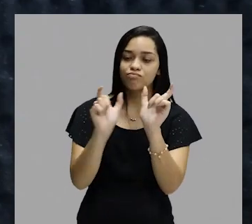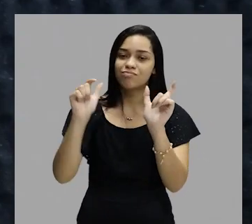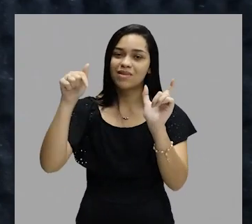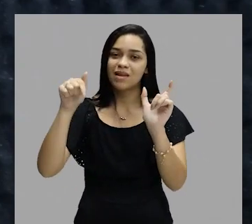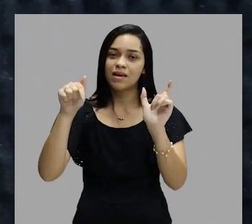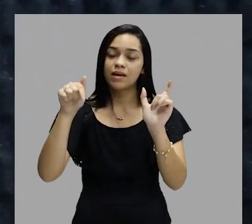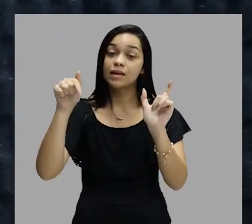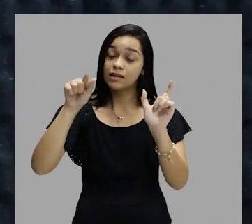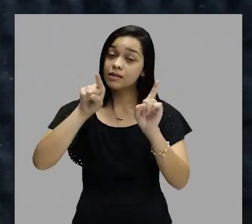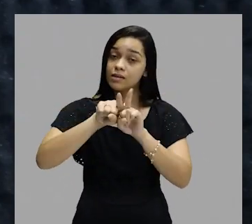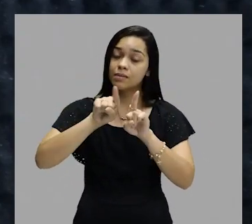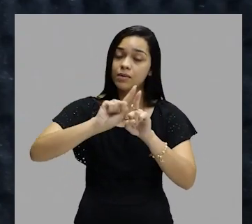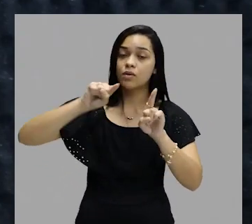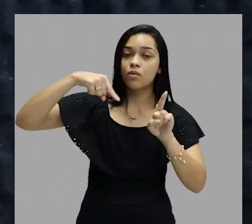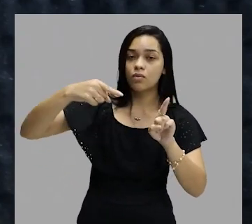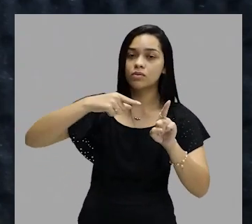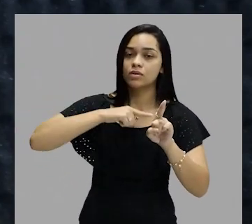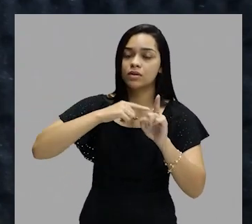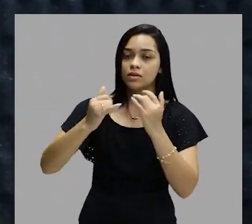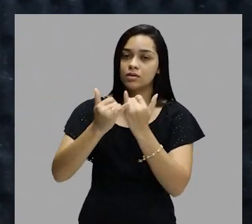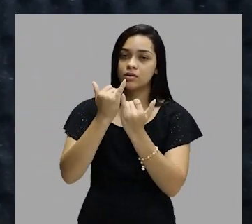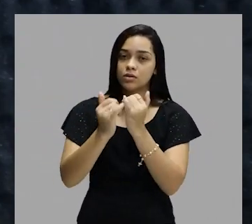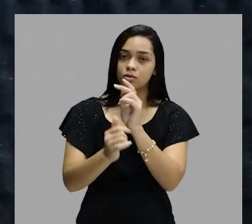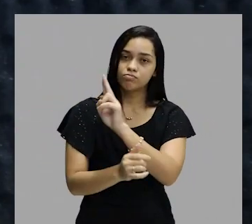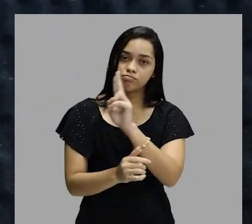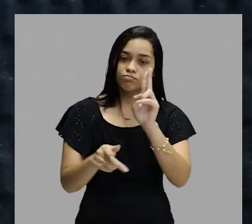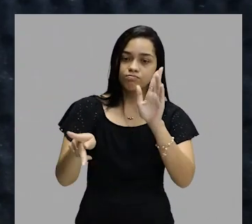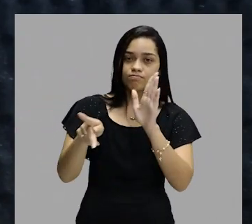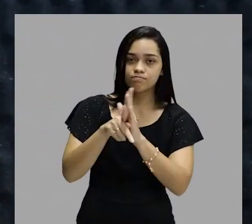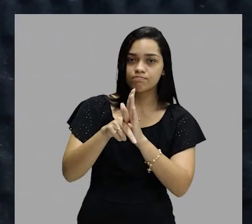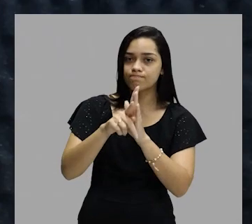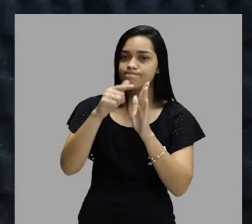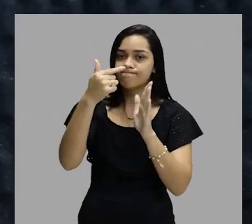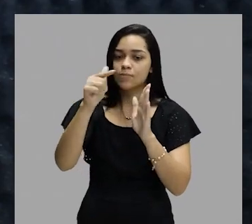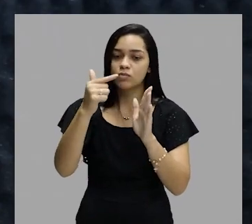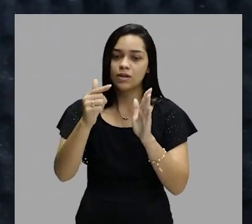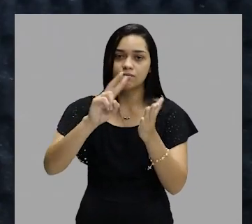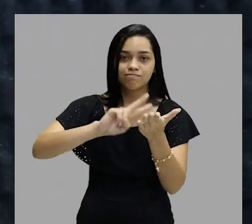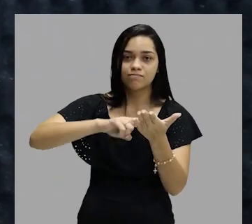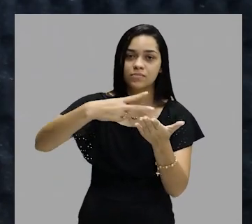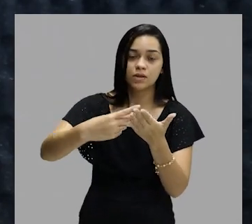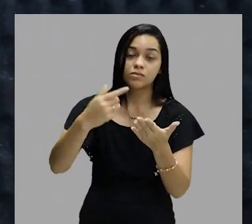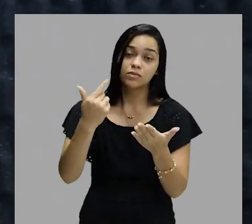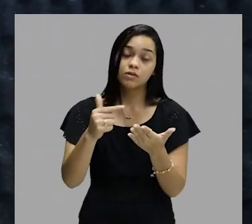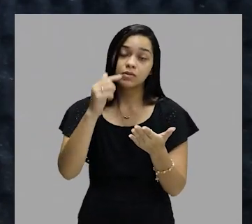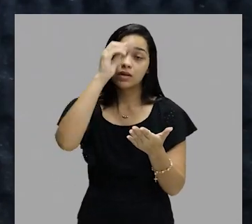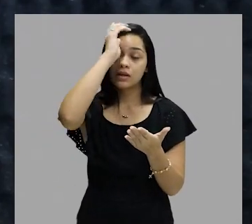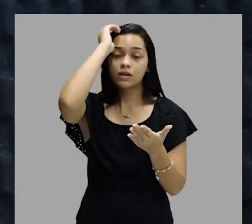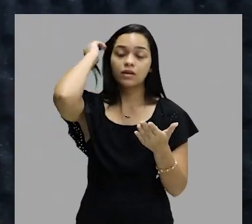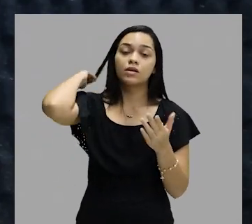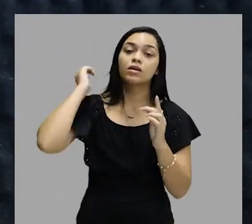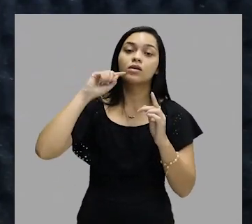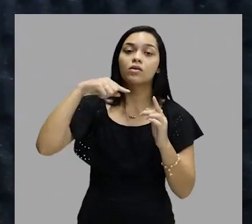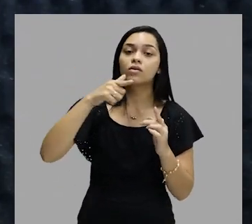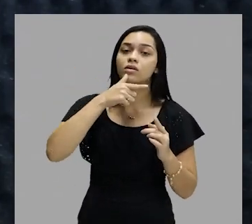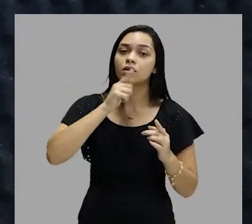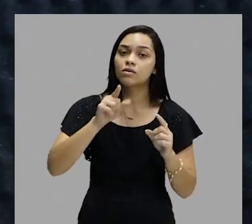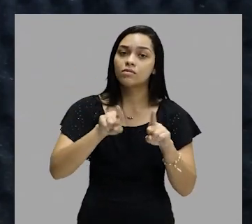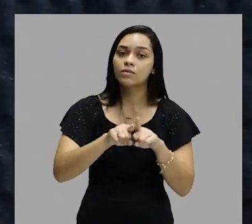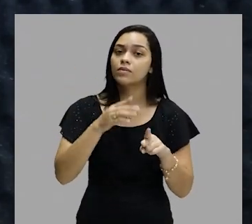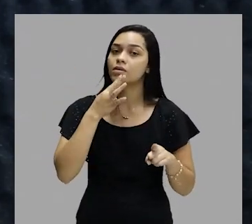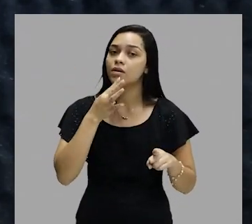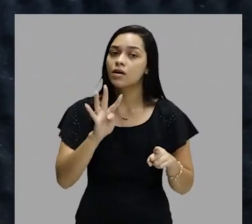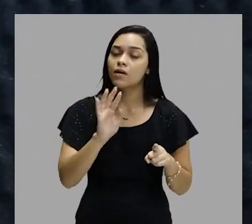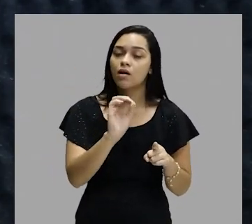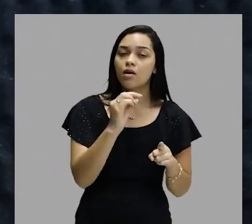tá? E outras que são os nomes próprios não têm tradução, e outras línguas desconhecidas